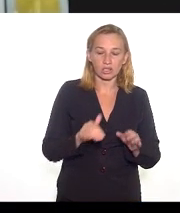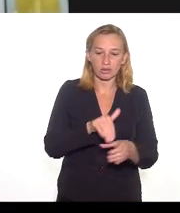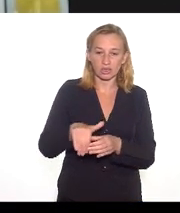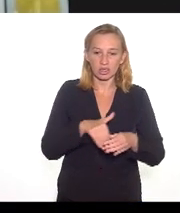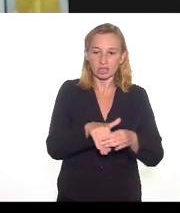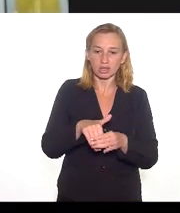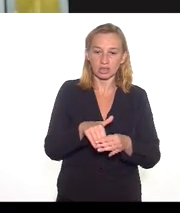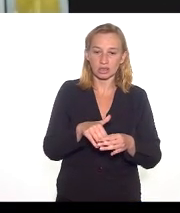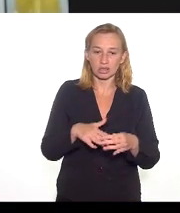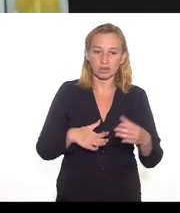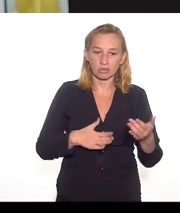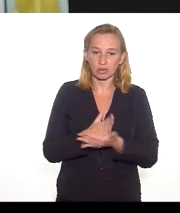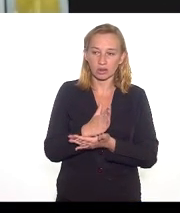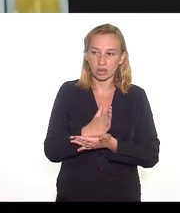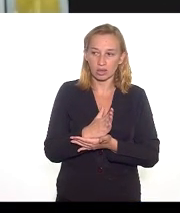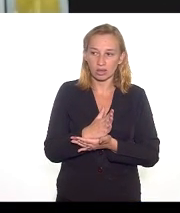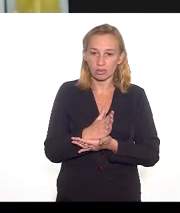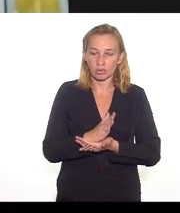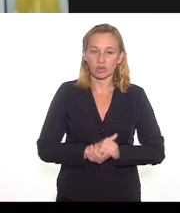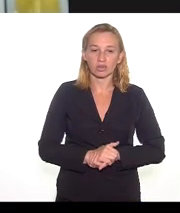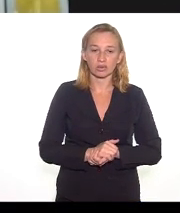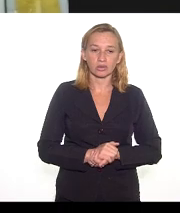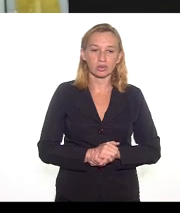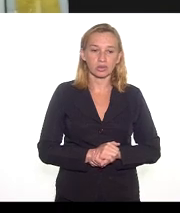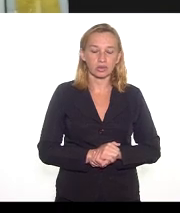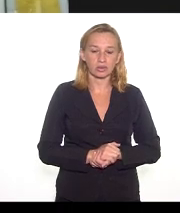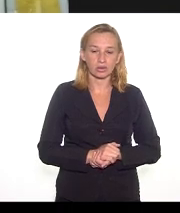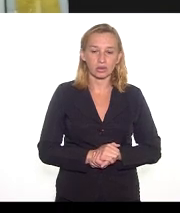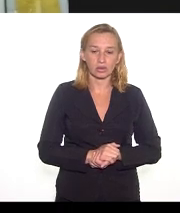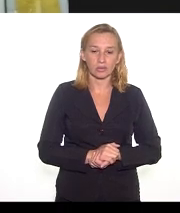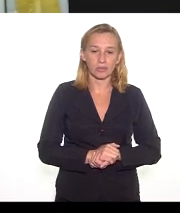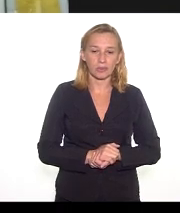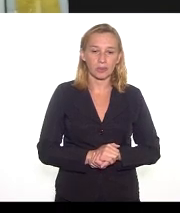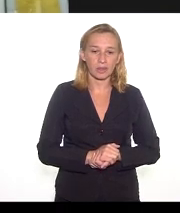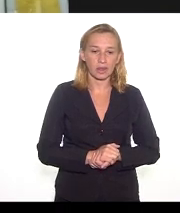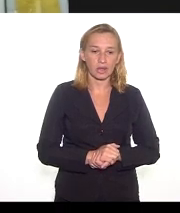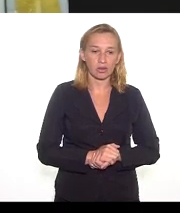Senhores que aprovam, permaneçam como estão. Aprovado, aprovado e vai à promulgação.